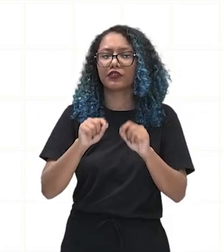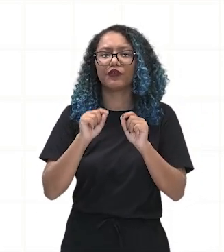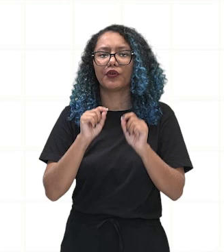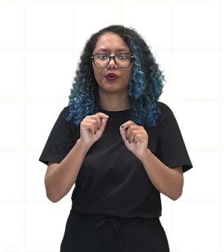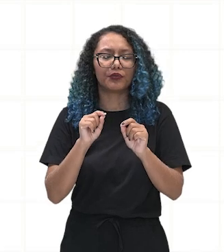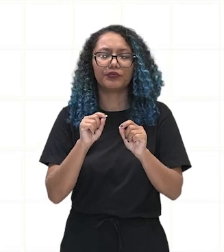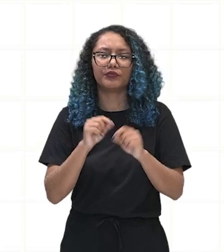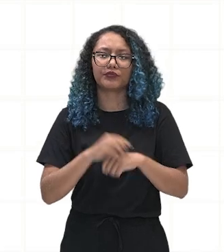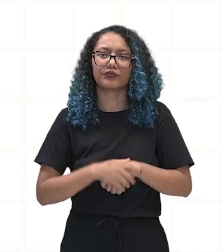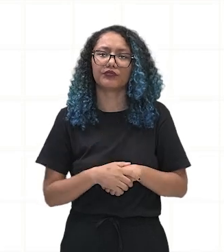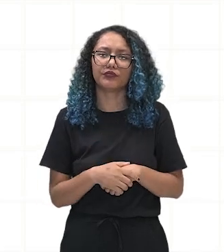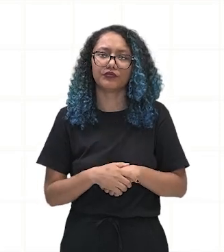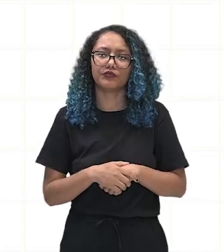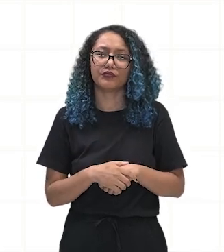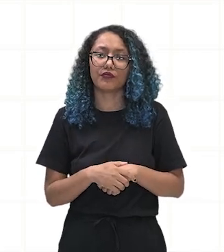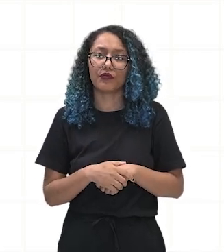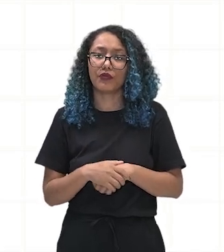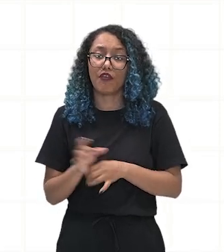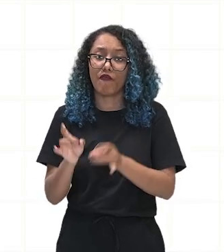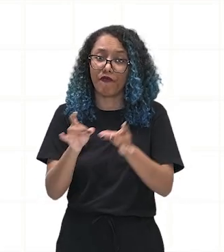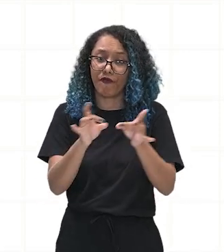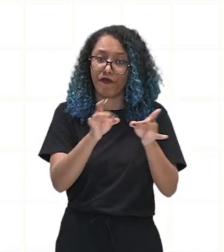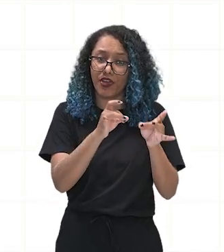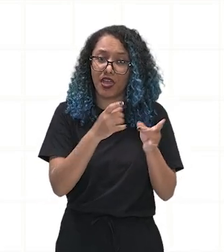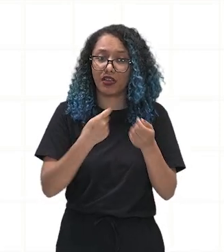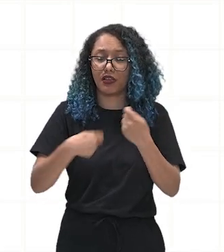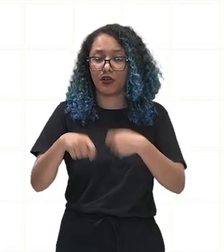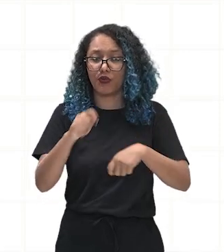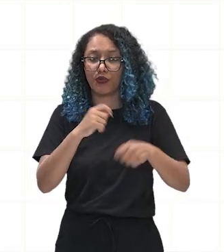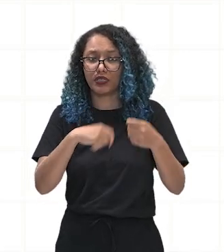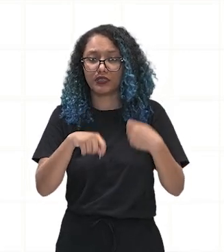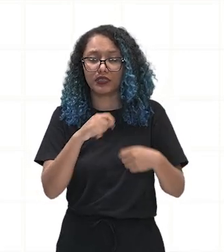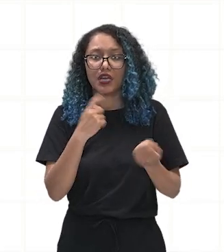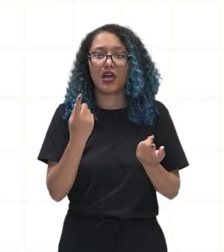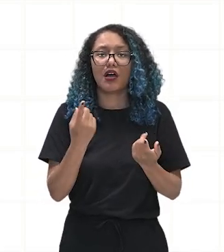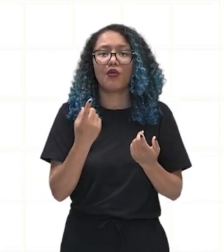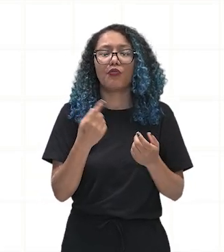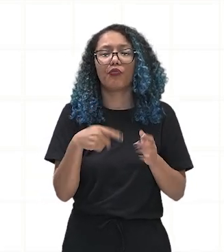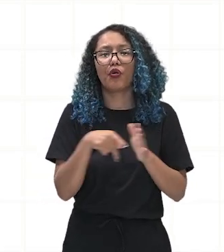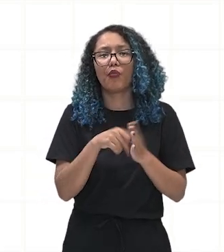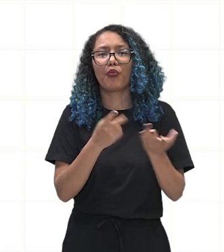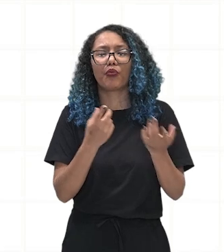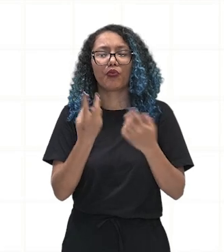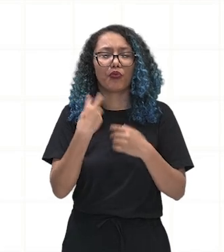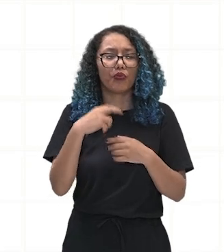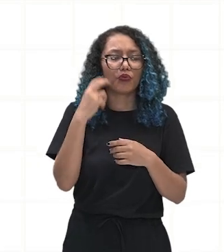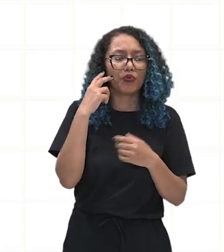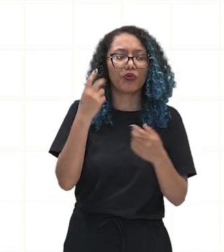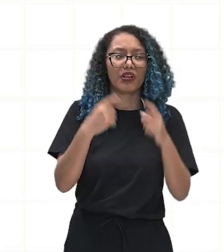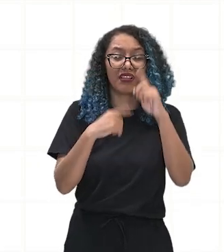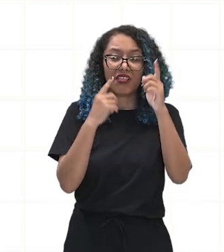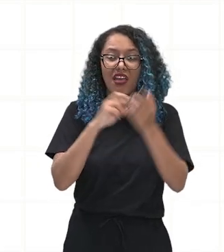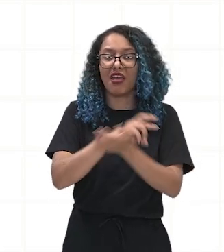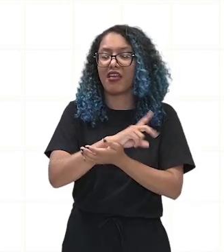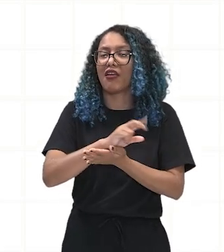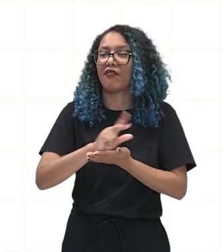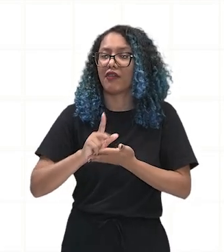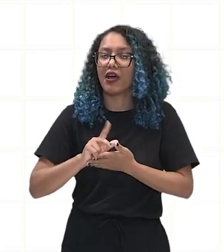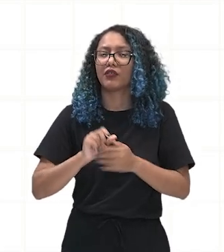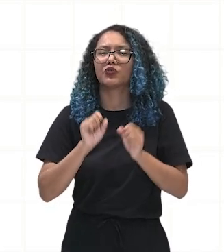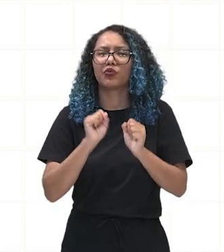de mercadorias, ideias e culturas, e entre outras, tá? E essas rotas podiam